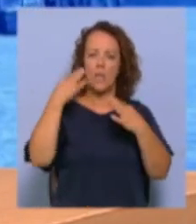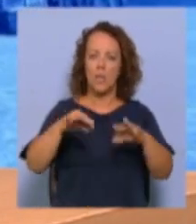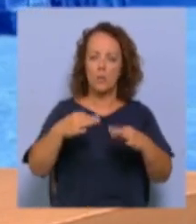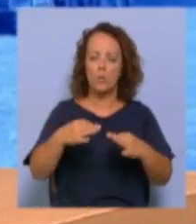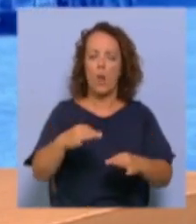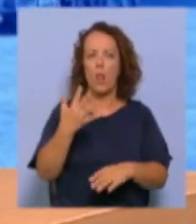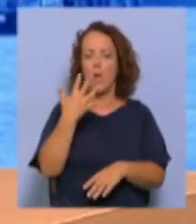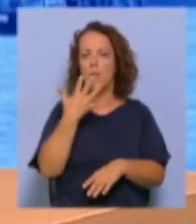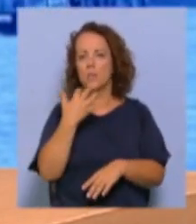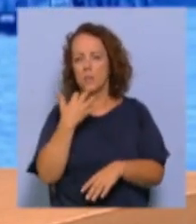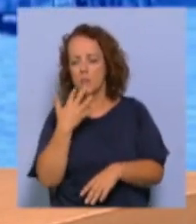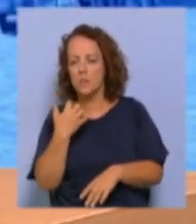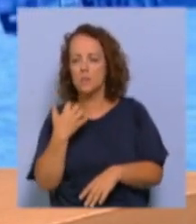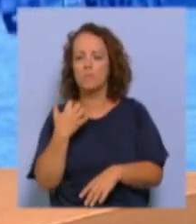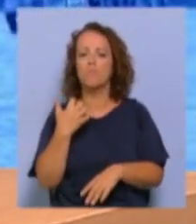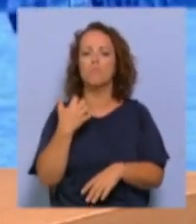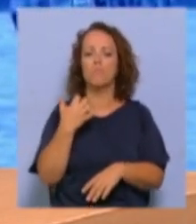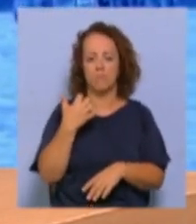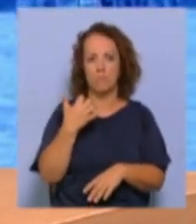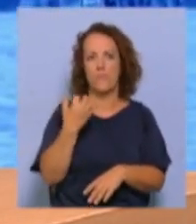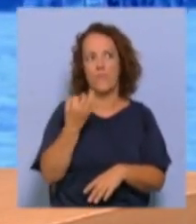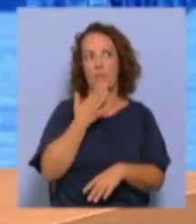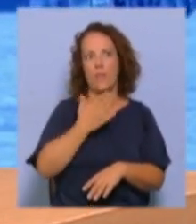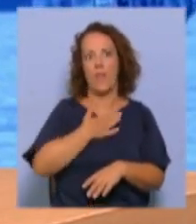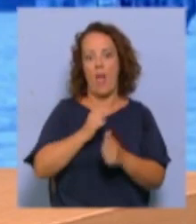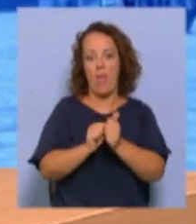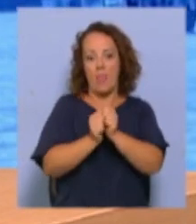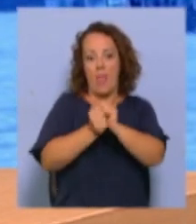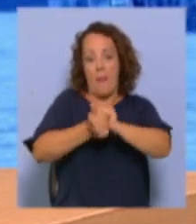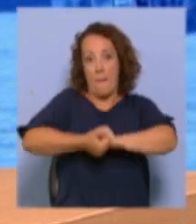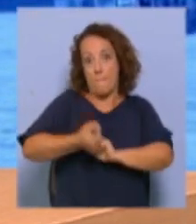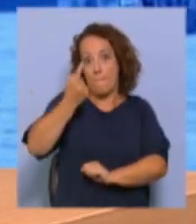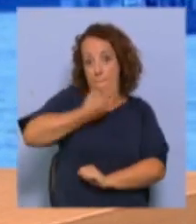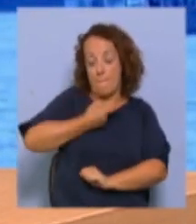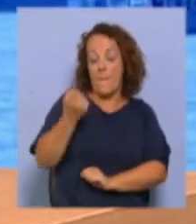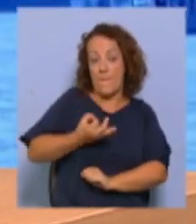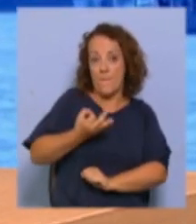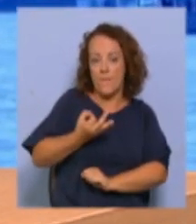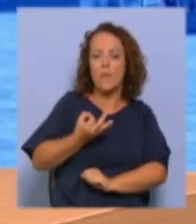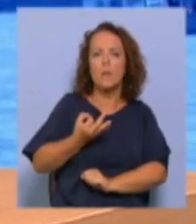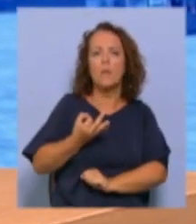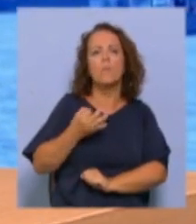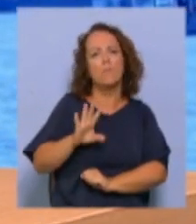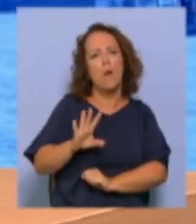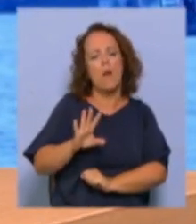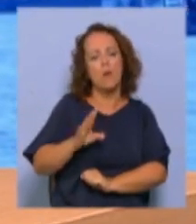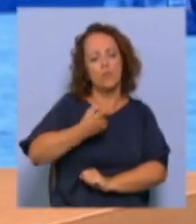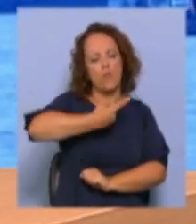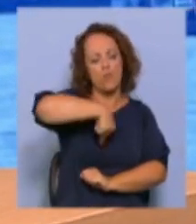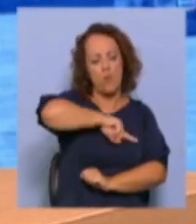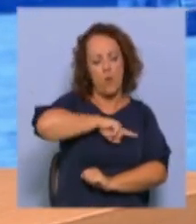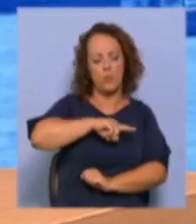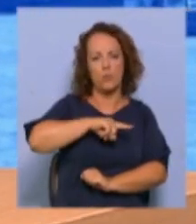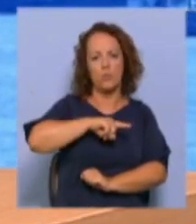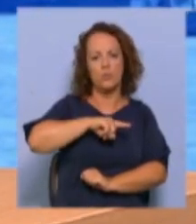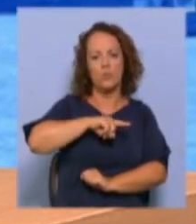das naturais formas que também encaramos isto com adaptações que se impõem, impõe-se acima de tudo da nossa parte um